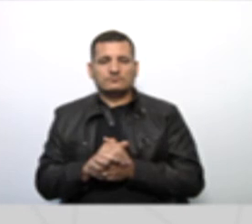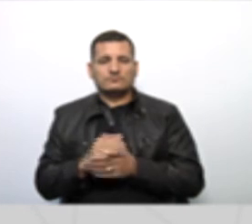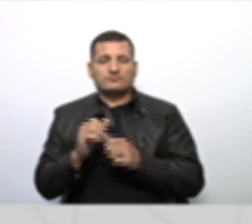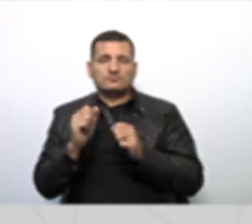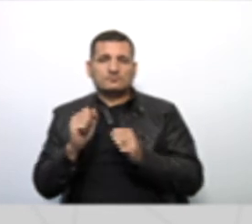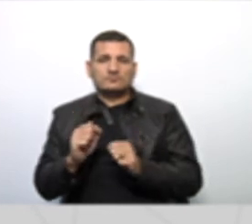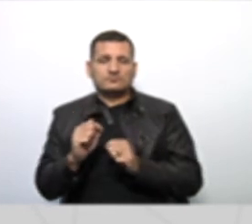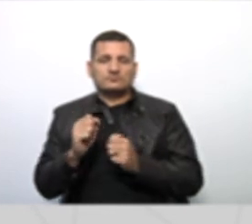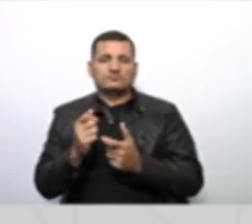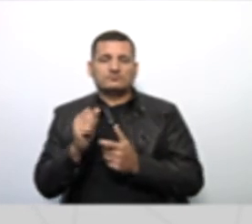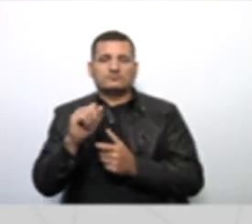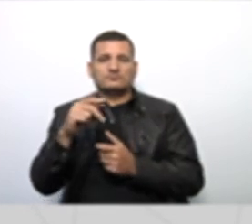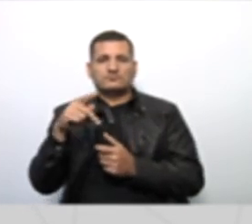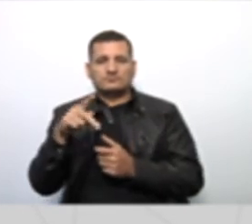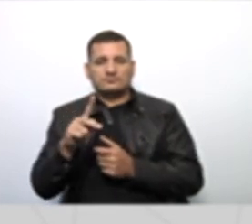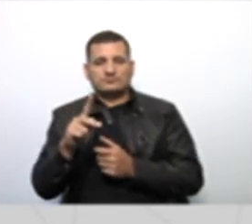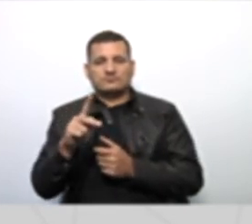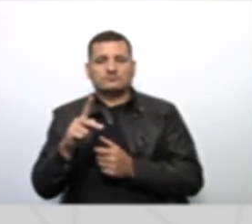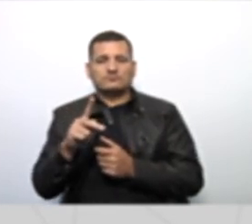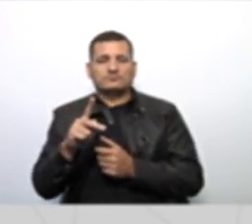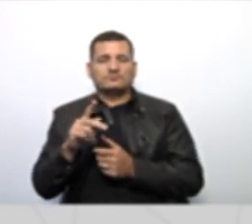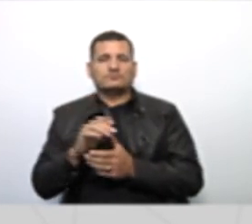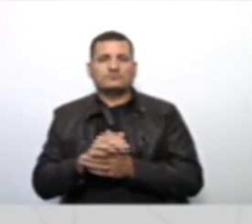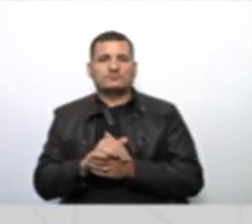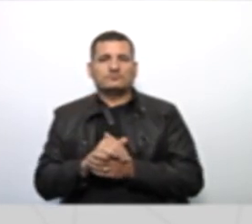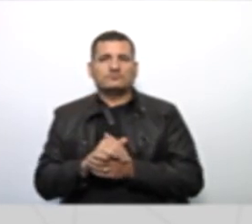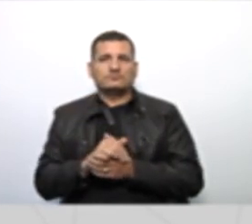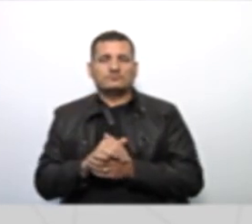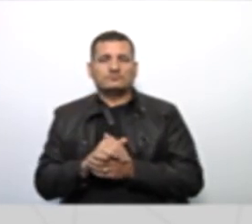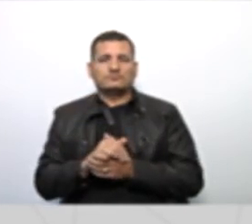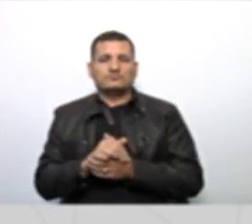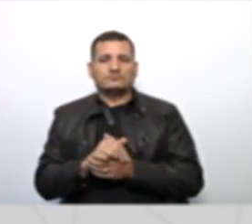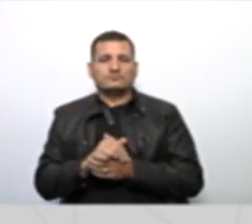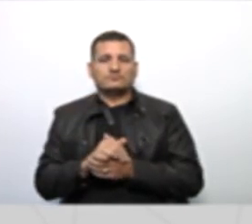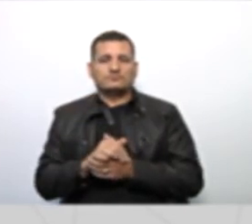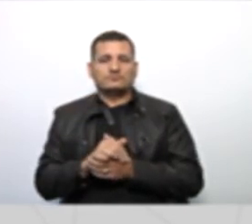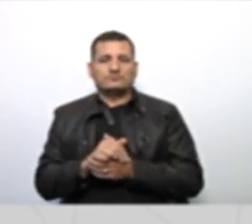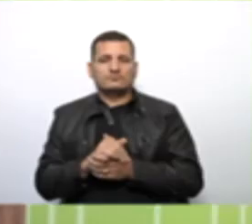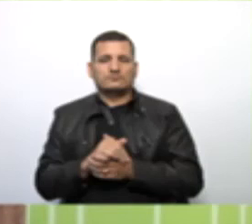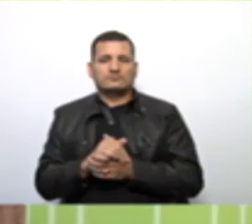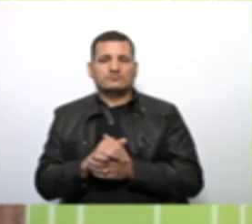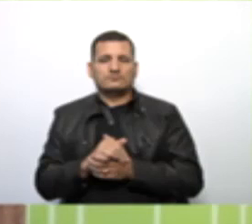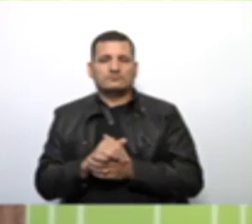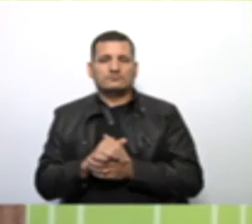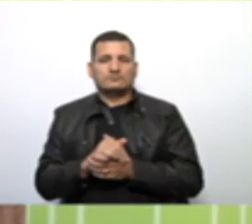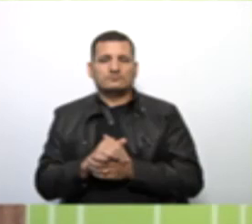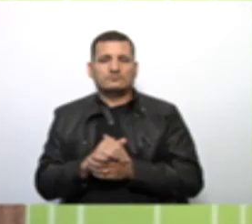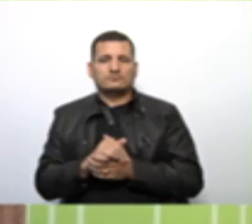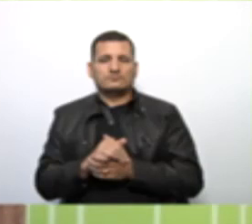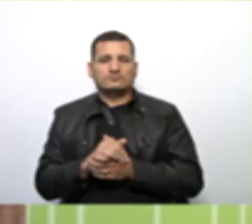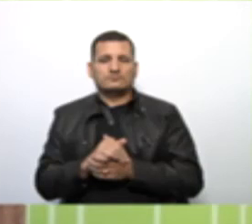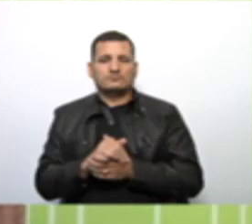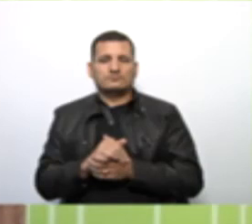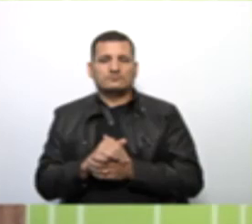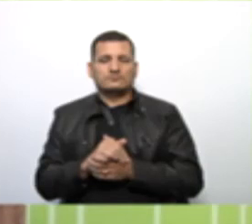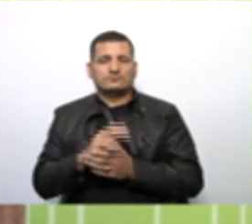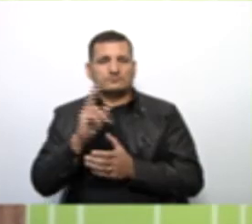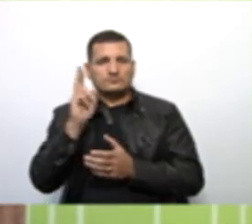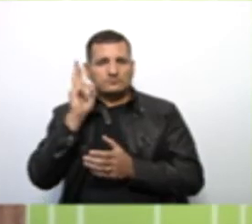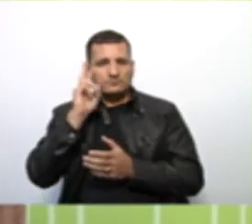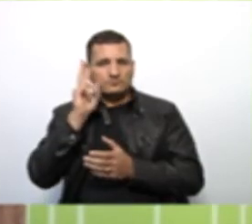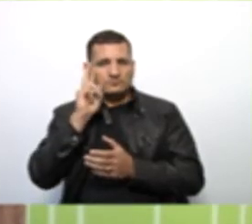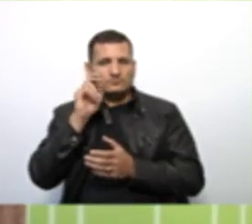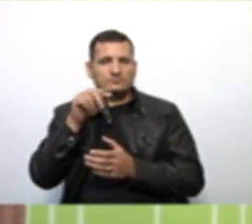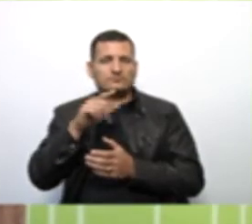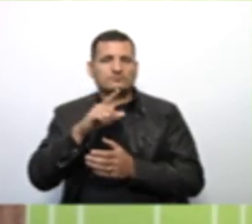ser automaticamente enviado para o dispositivo. Pode apresentar a câmera aqui, por favor. Lembrando que você